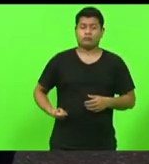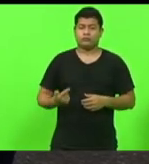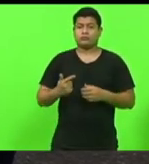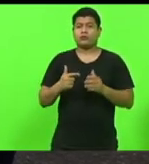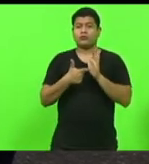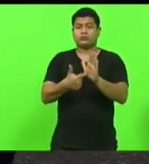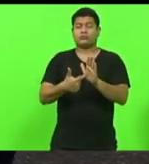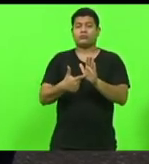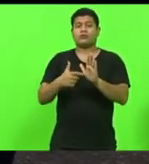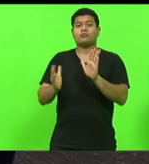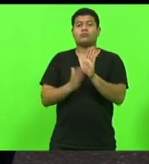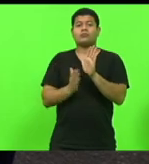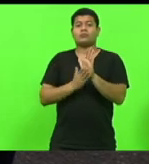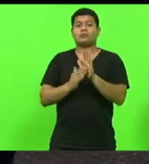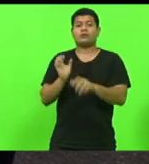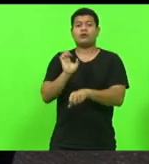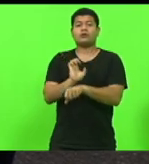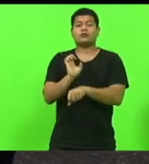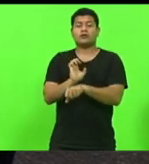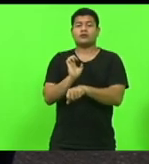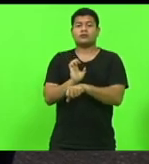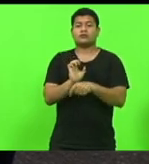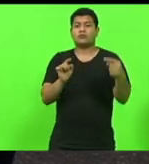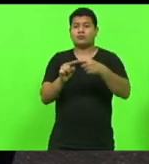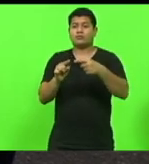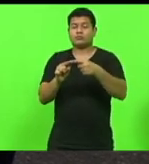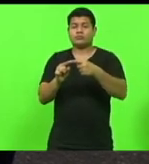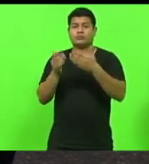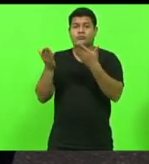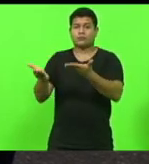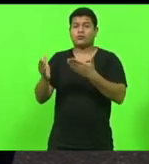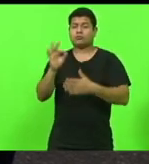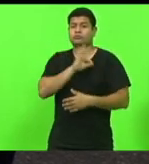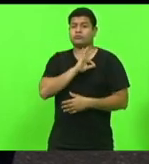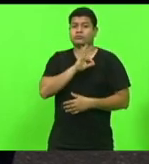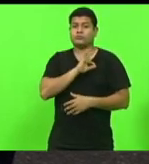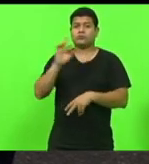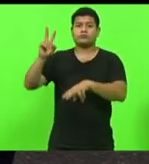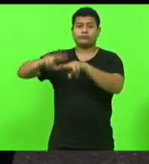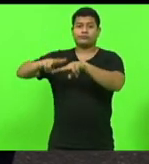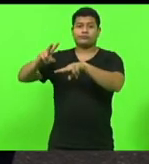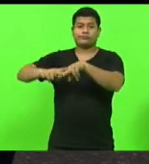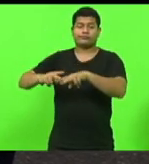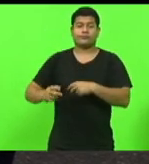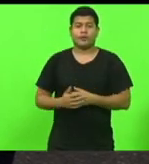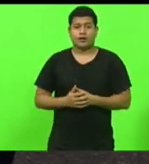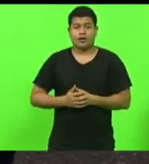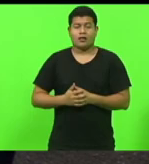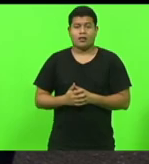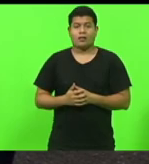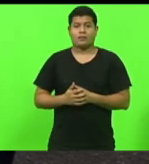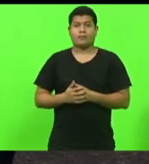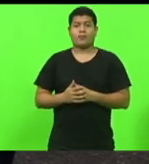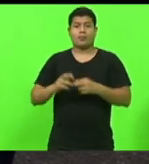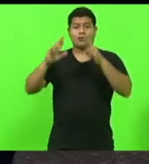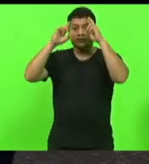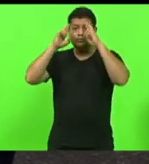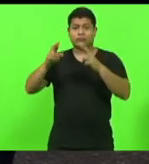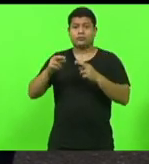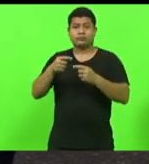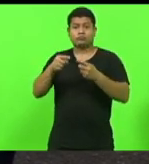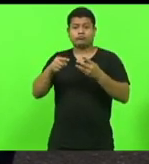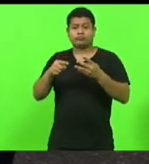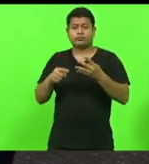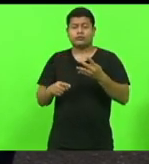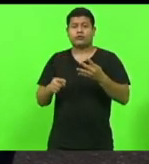a proposta do Estatuto da Polícia Penal, contendo, dentre outras, a previsão de, respeitados os requisitos legais,